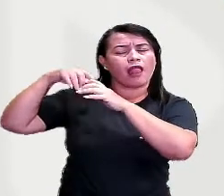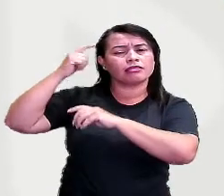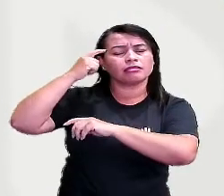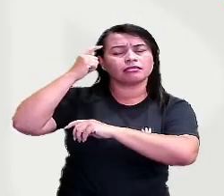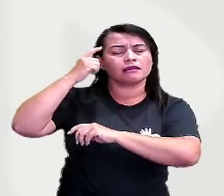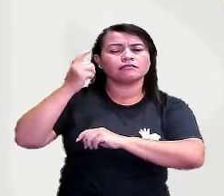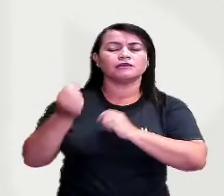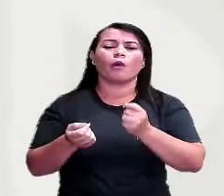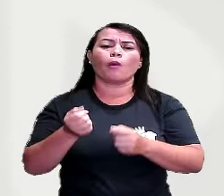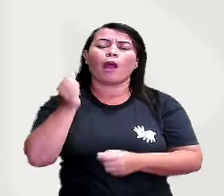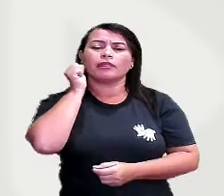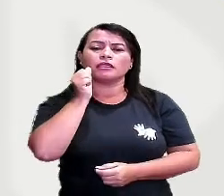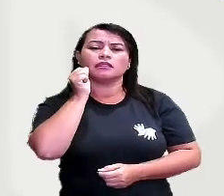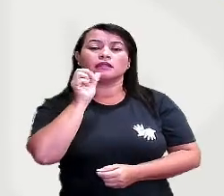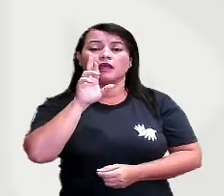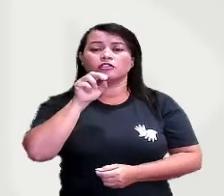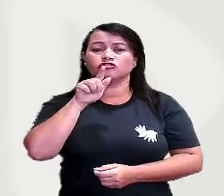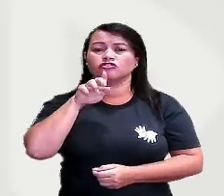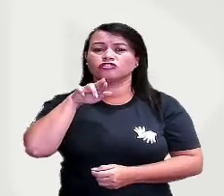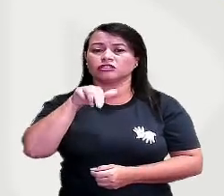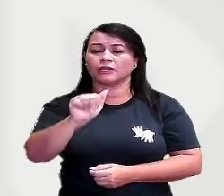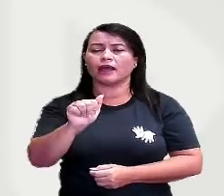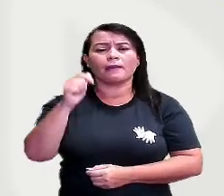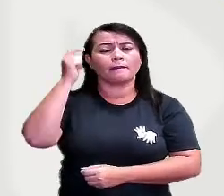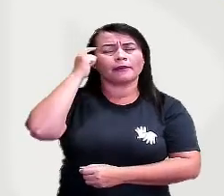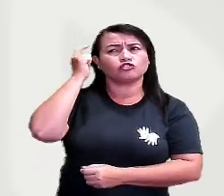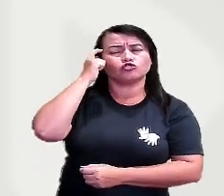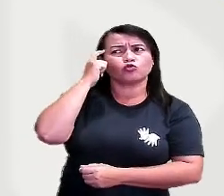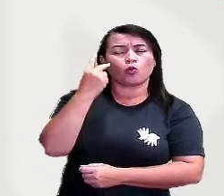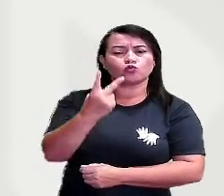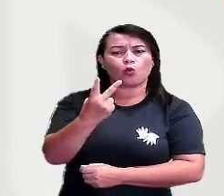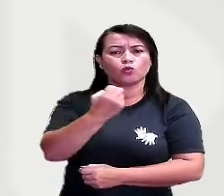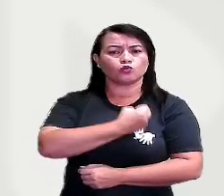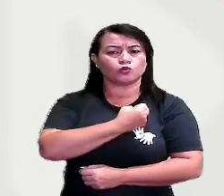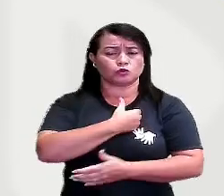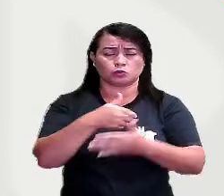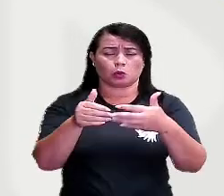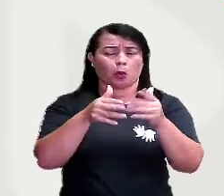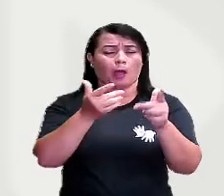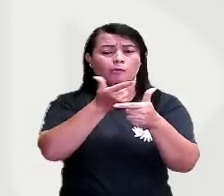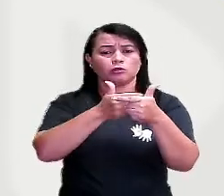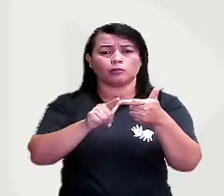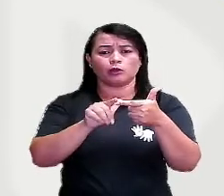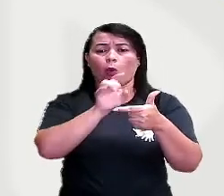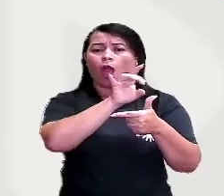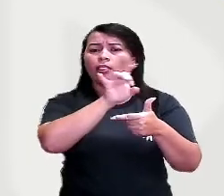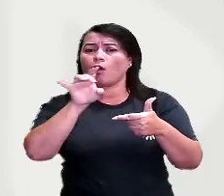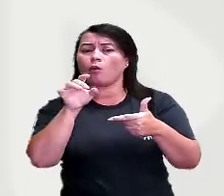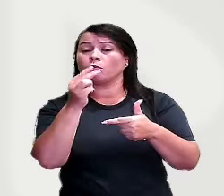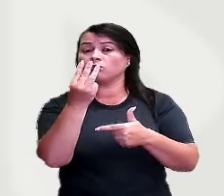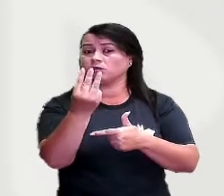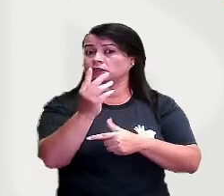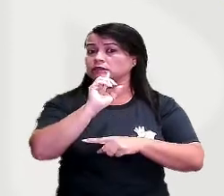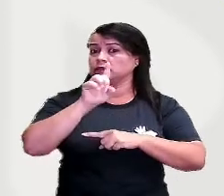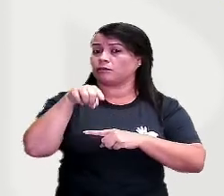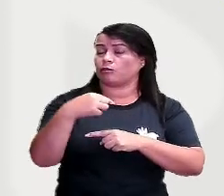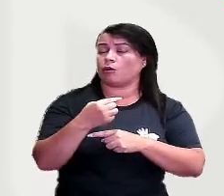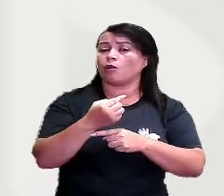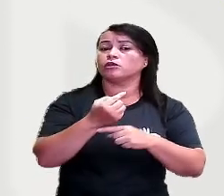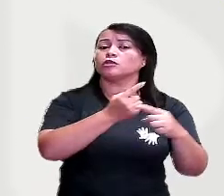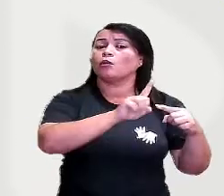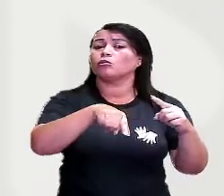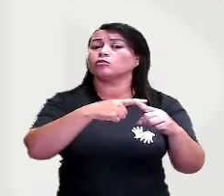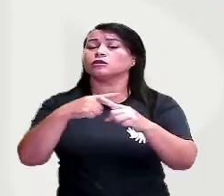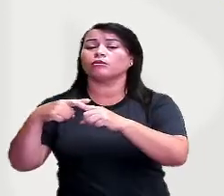Regina imaginou dois números quaisquer. Multiplicou cada um por 3, depois multiplicou